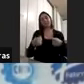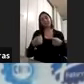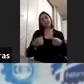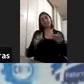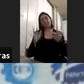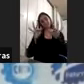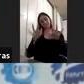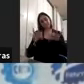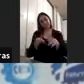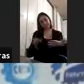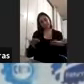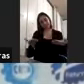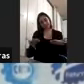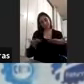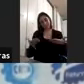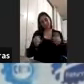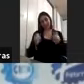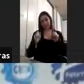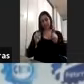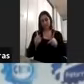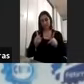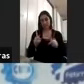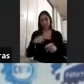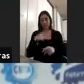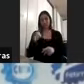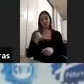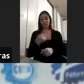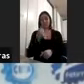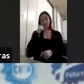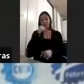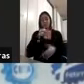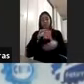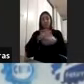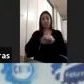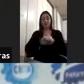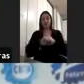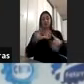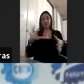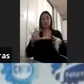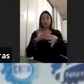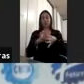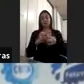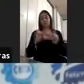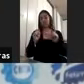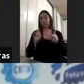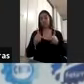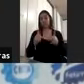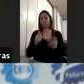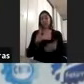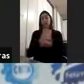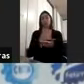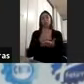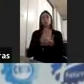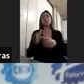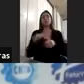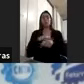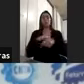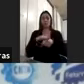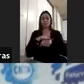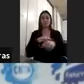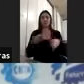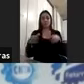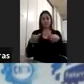Porque é assim que nós fazemos, nós mulheres, mas a gente tem que encerrar. E a gente continua se falando no nosso grupo e vamos depois, no